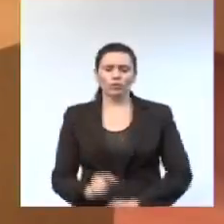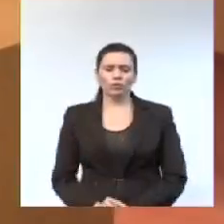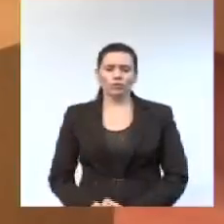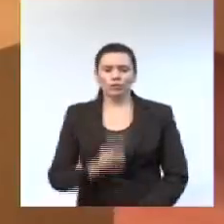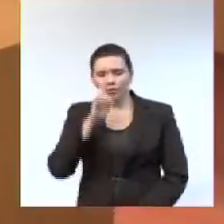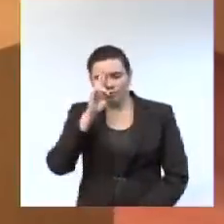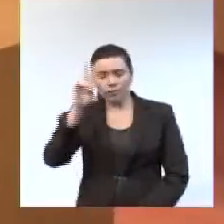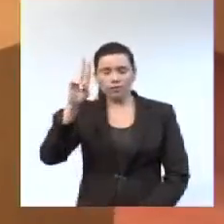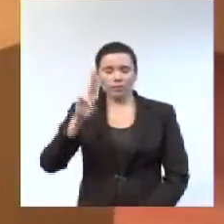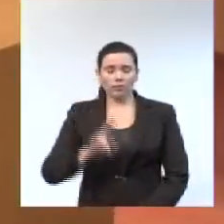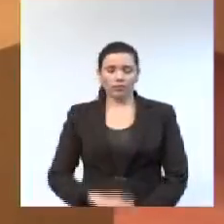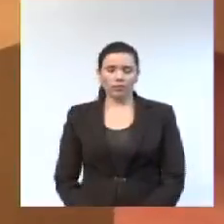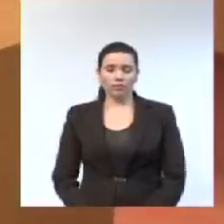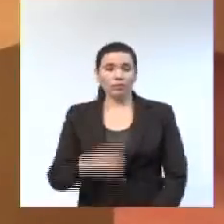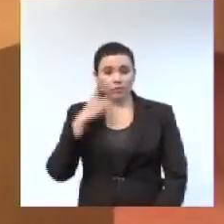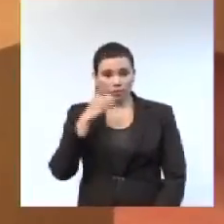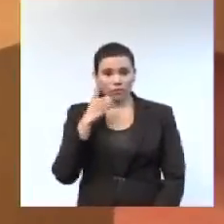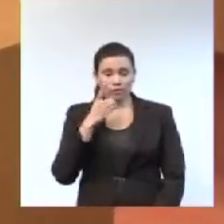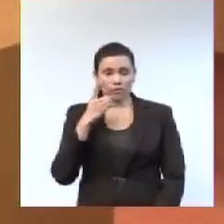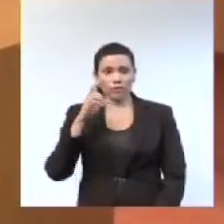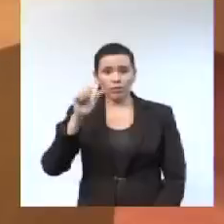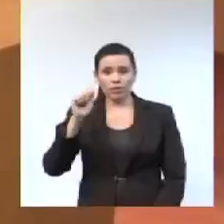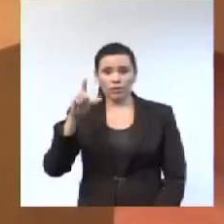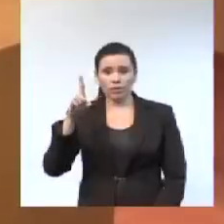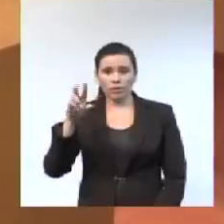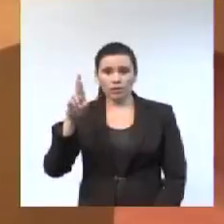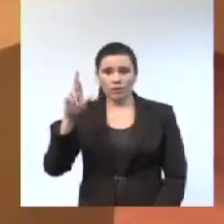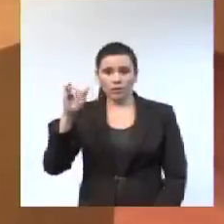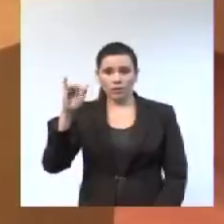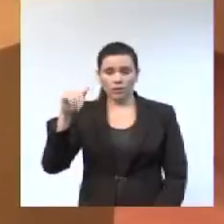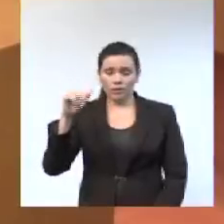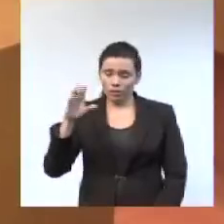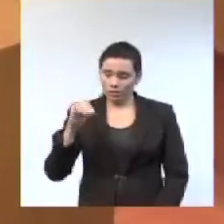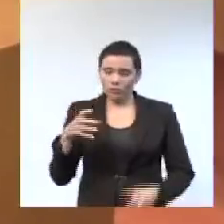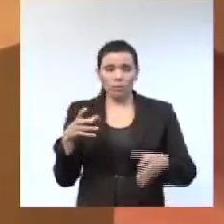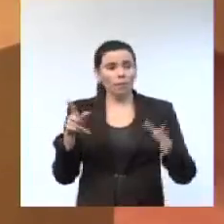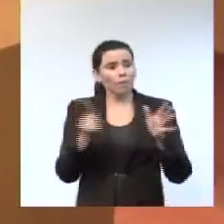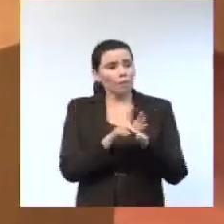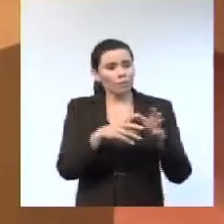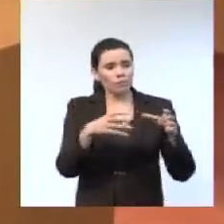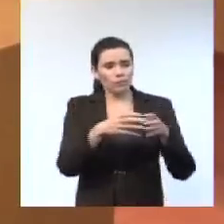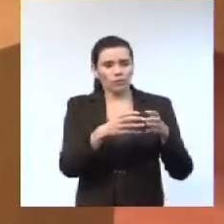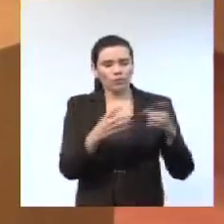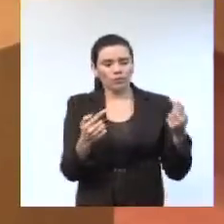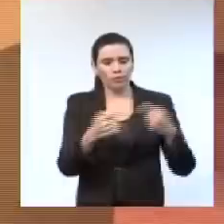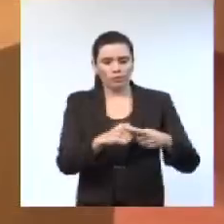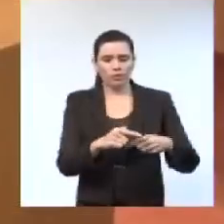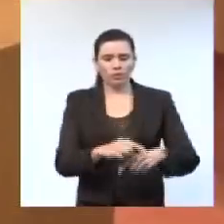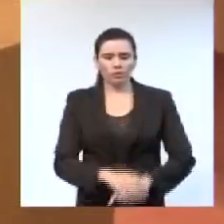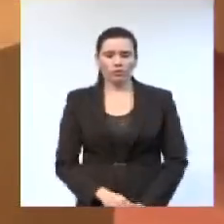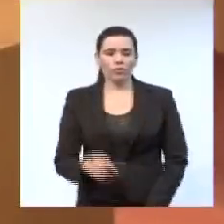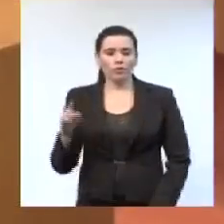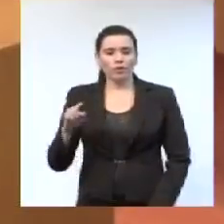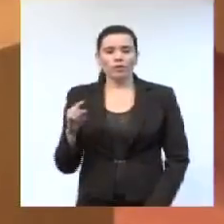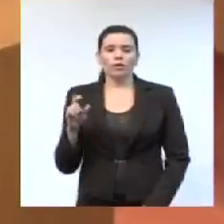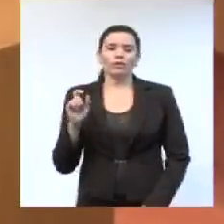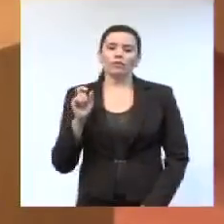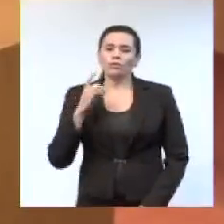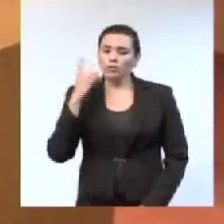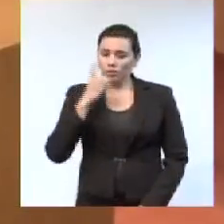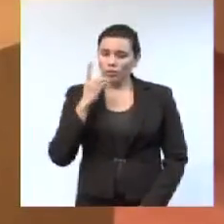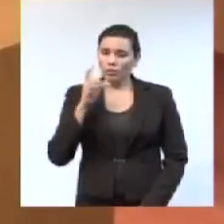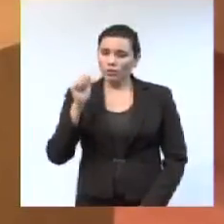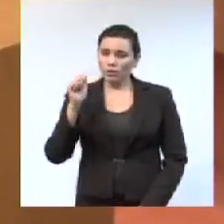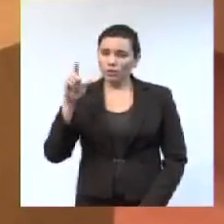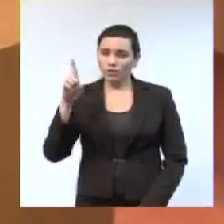é oposição. Inclusive, numa das primeiras conversas que teve com o presidente Humberto Coutinho, para votar no deputado Humberto Coutinho, o deputado Adriano